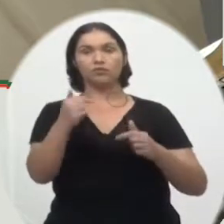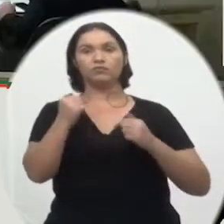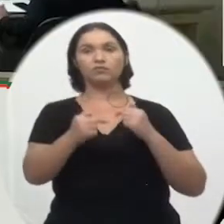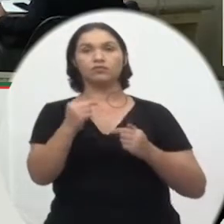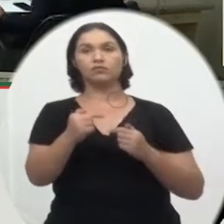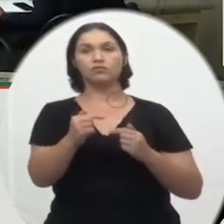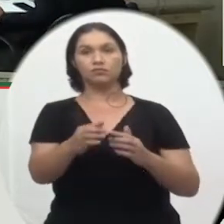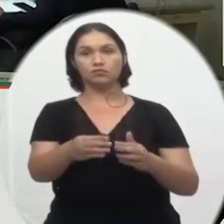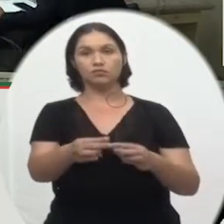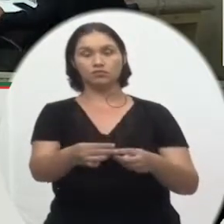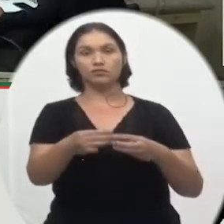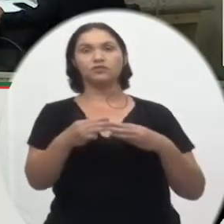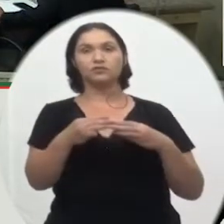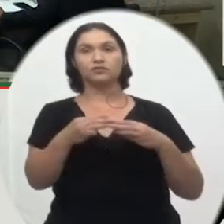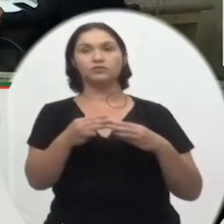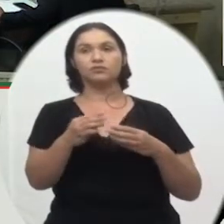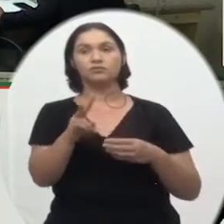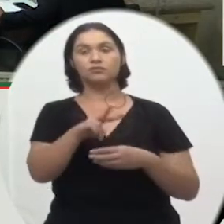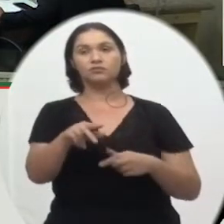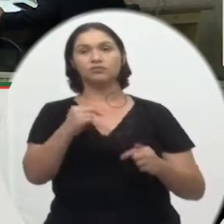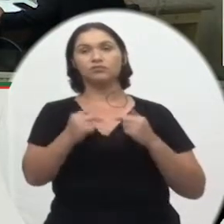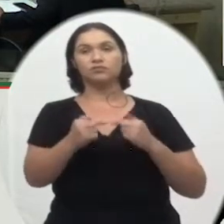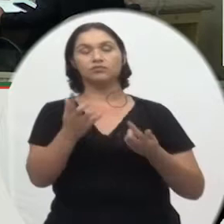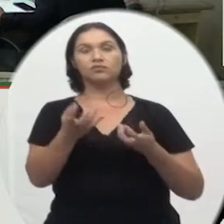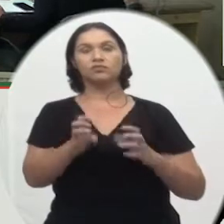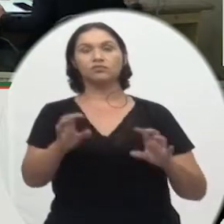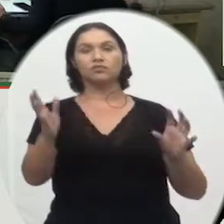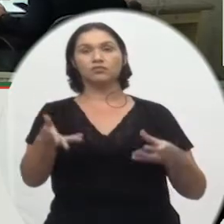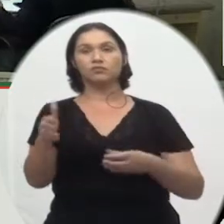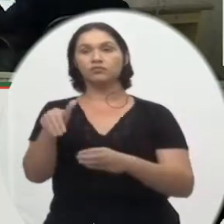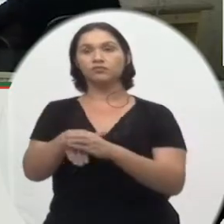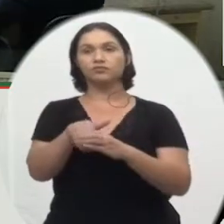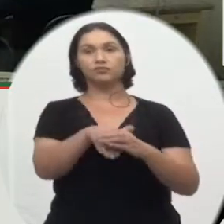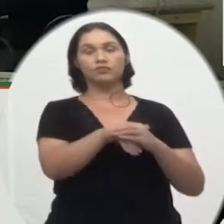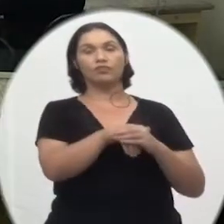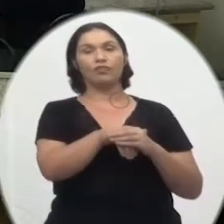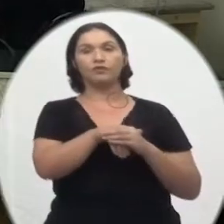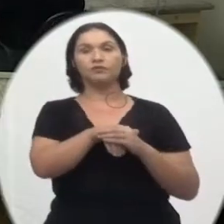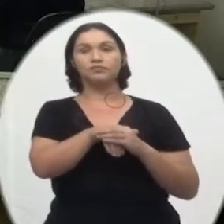discussão. Não havendo quem queira discutir, está em votação.